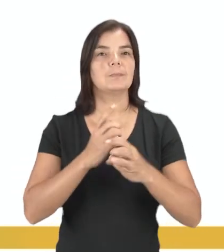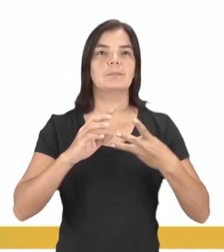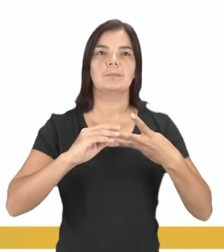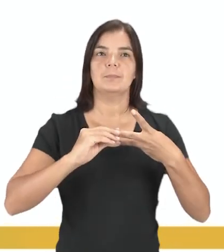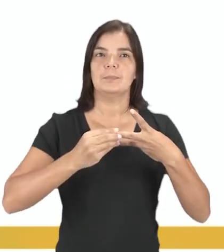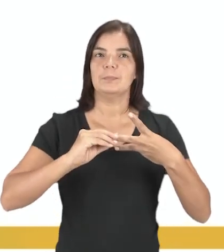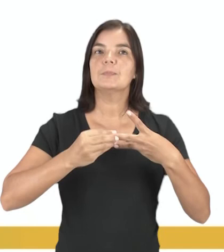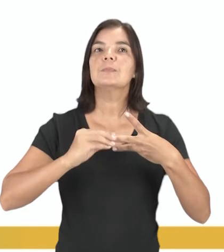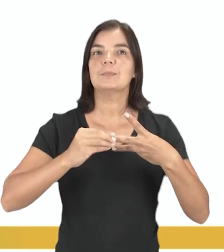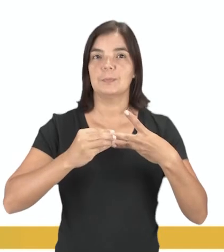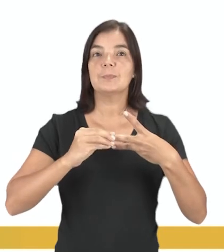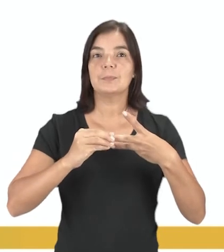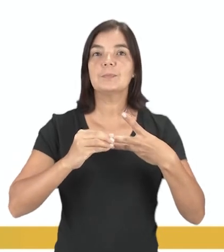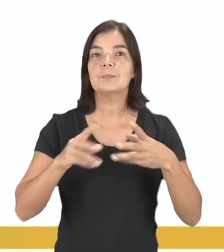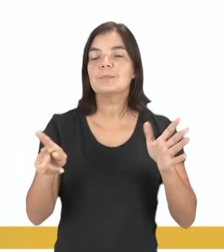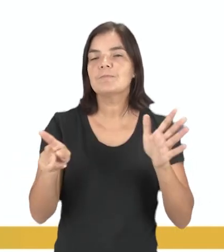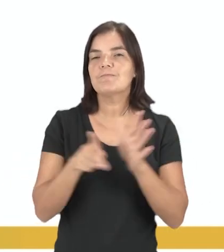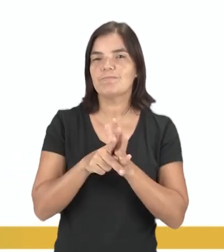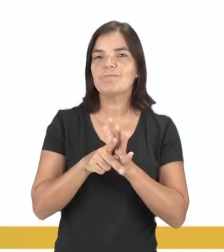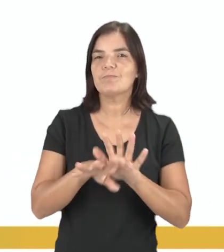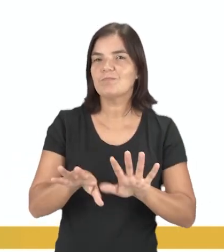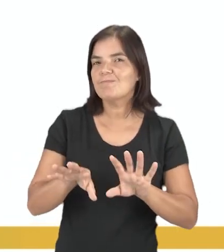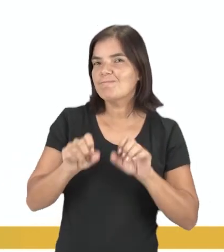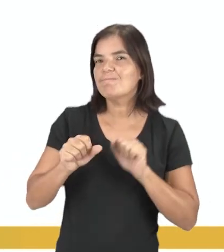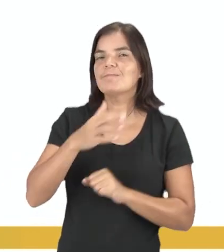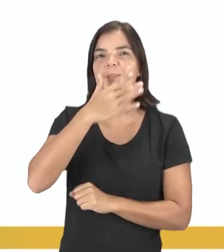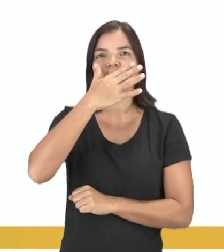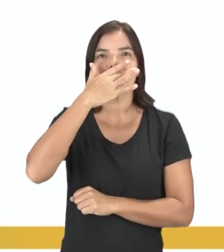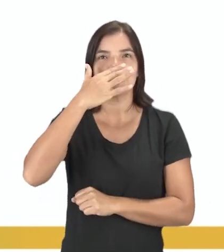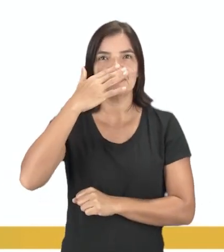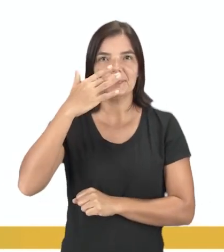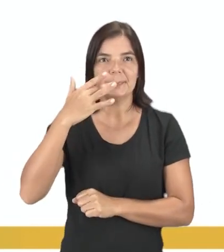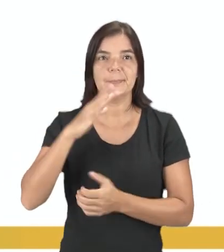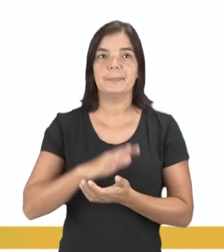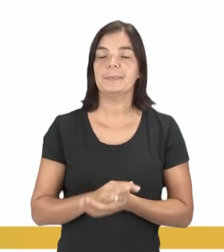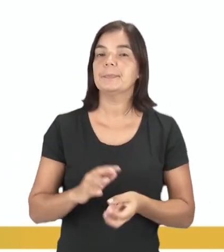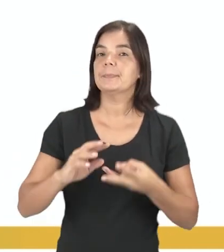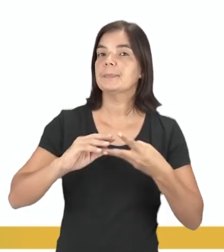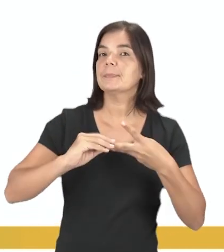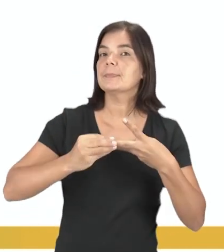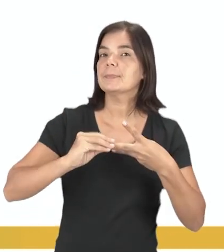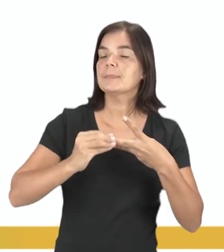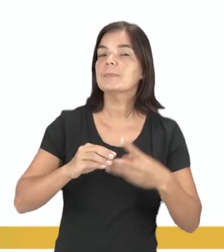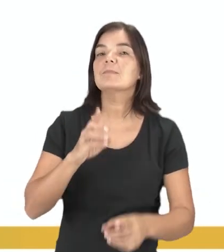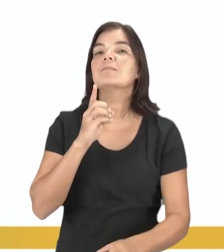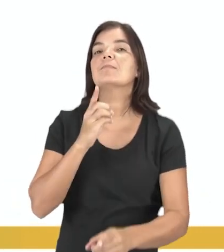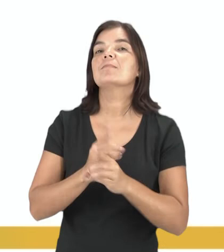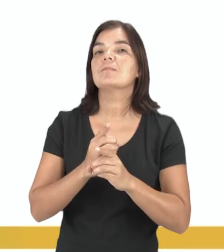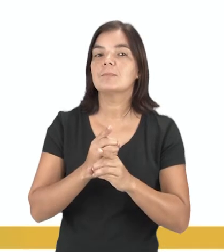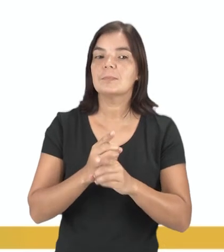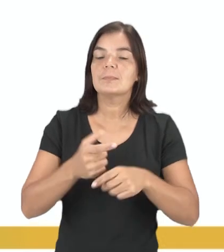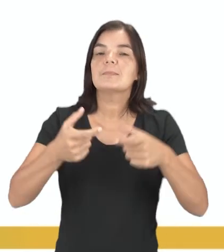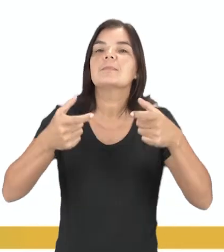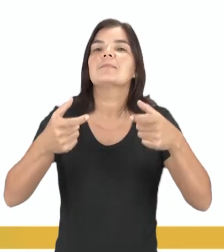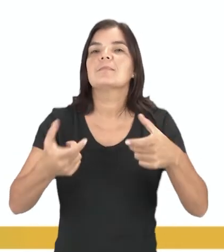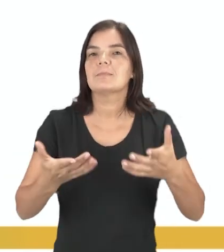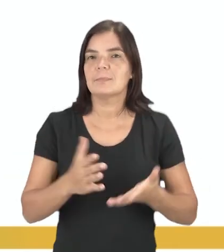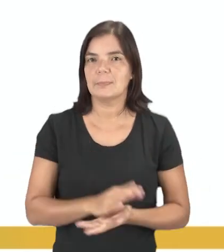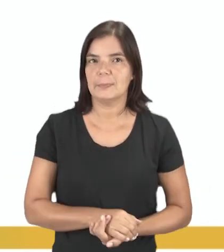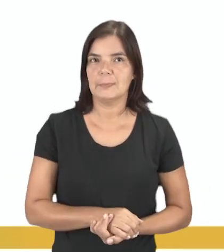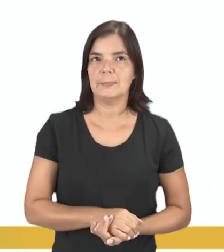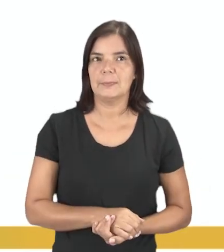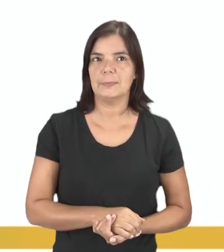encontramos células nervosas, especializadas na captação do cheiro. Essas células estão